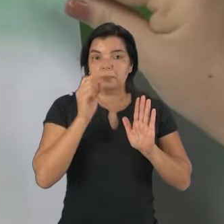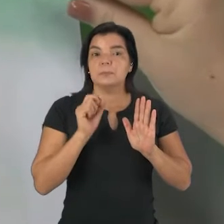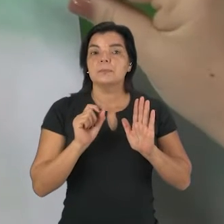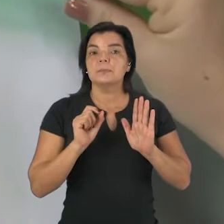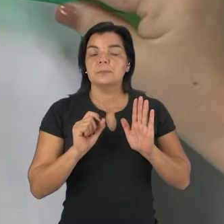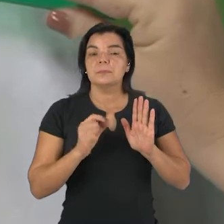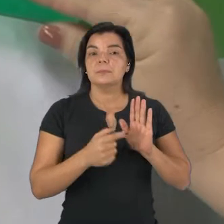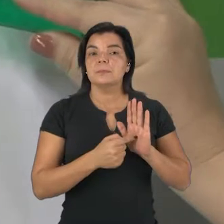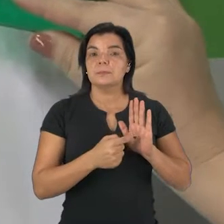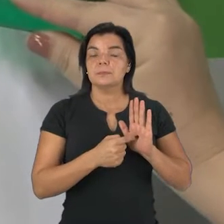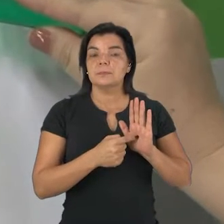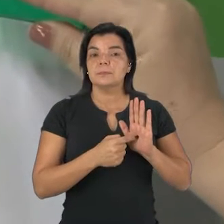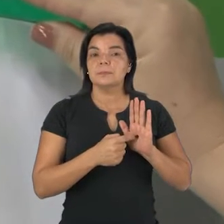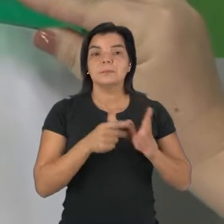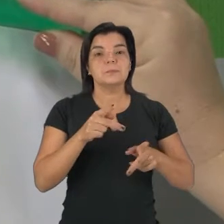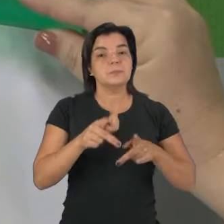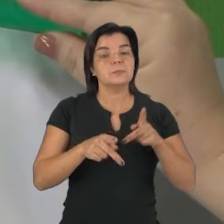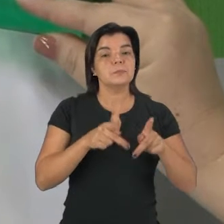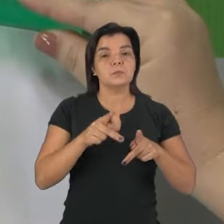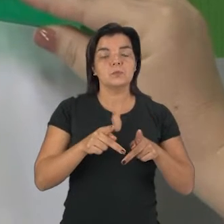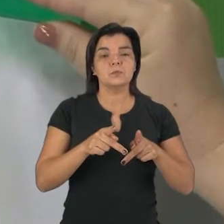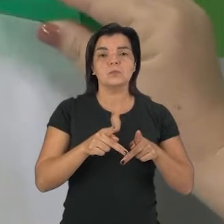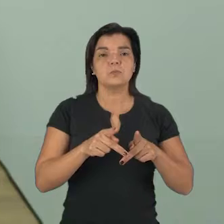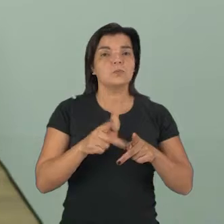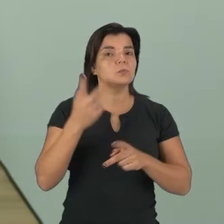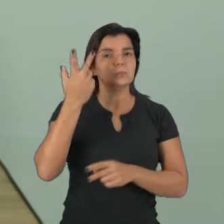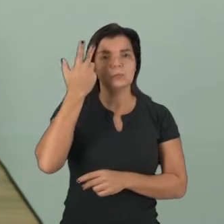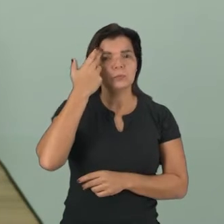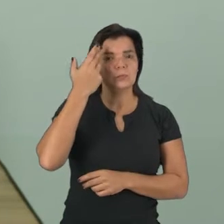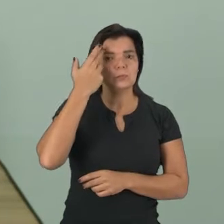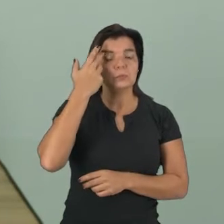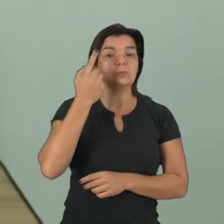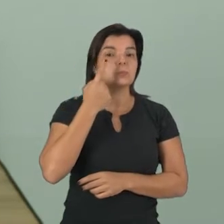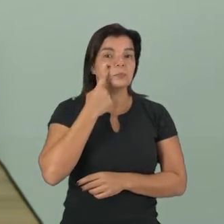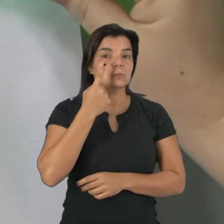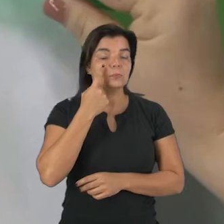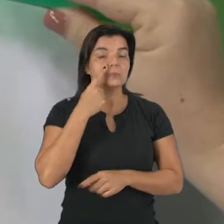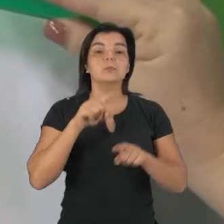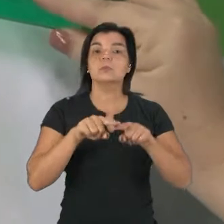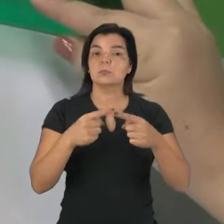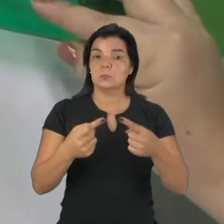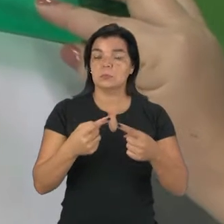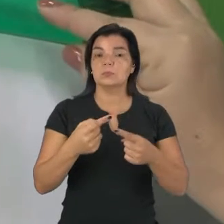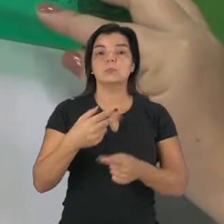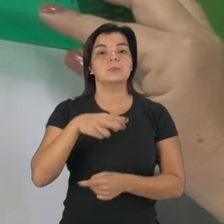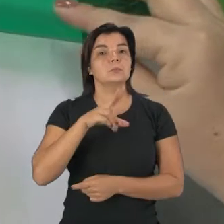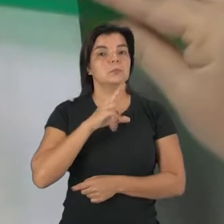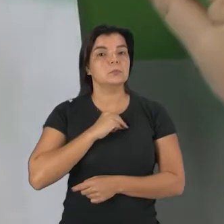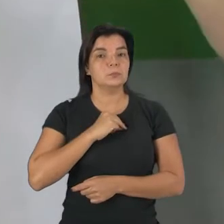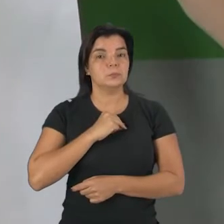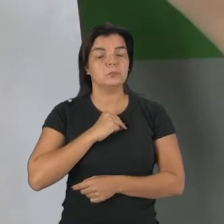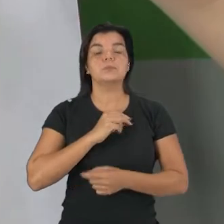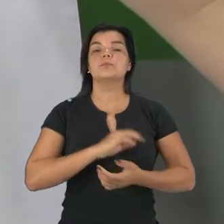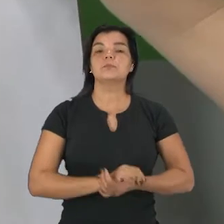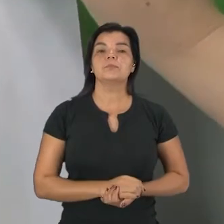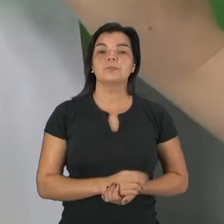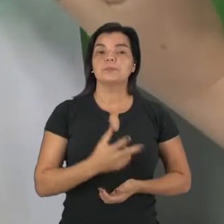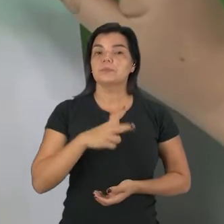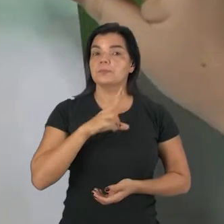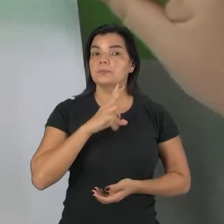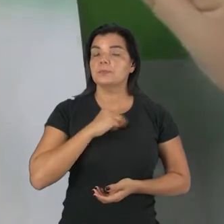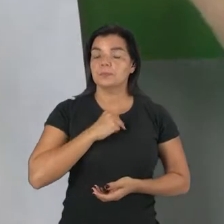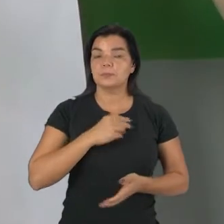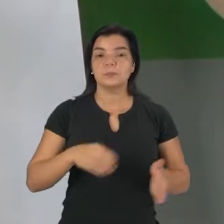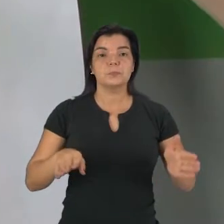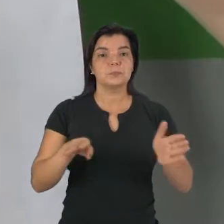identificar? É um pouquinho mais, não é tão comum, né, nós ouvirmos falar, mas são os portugueses. Os portugueses,